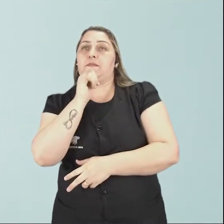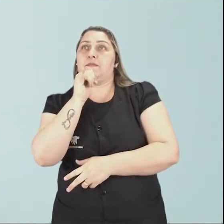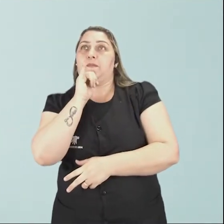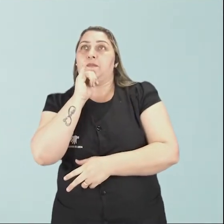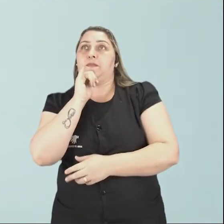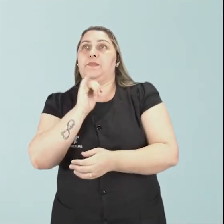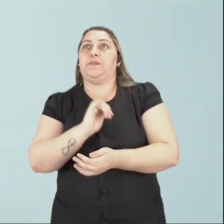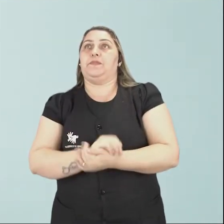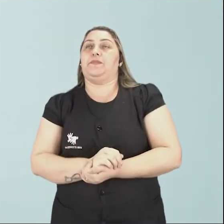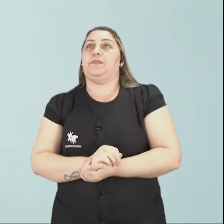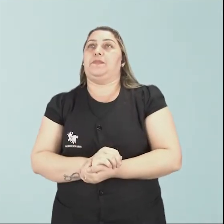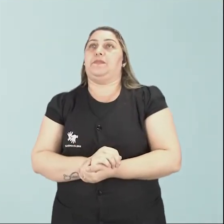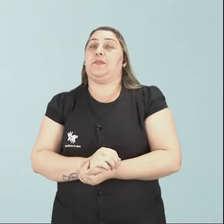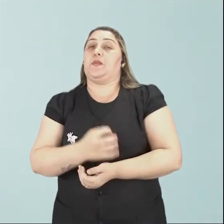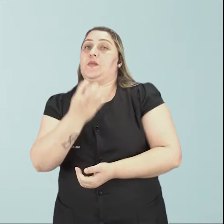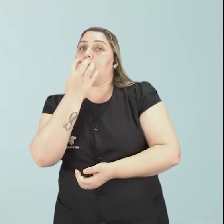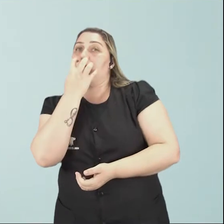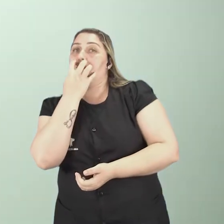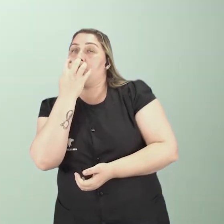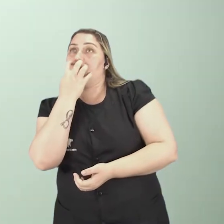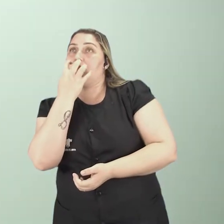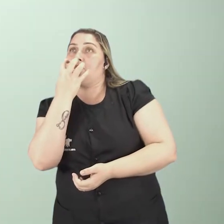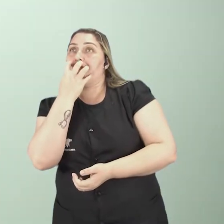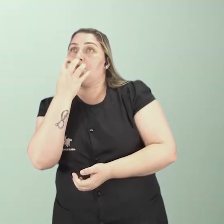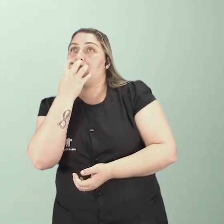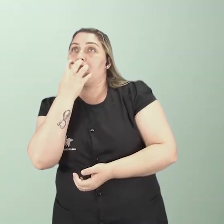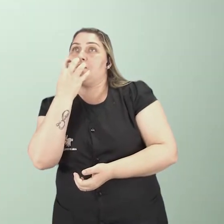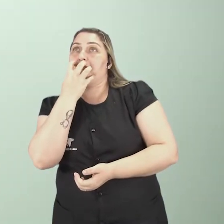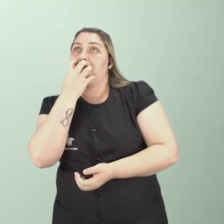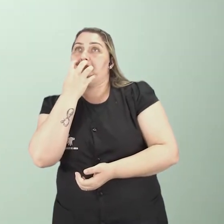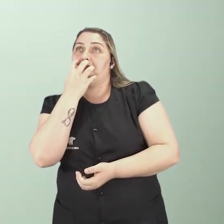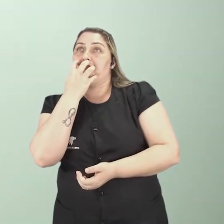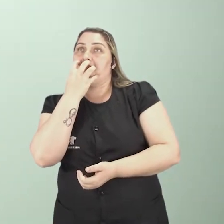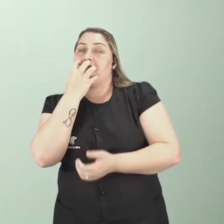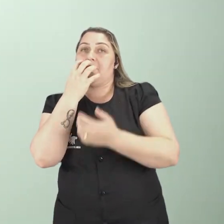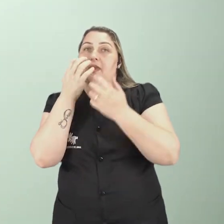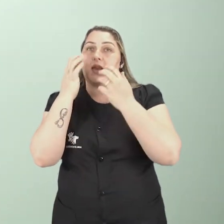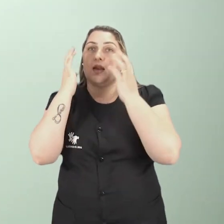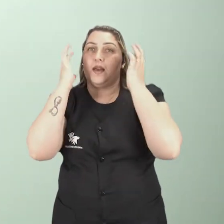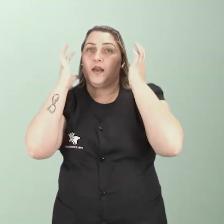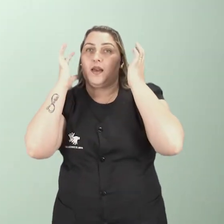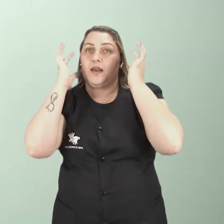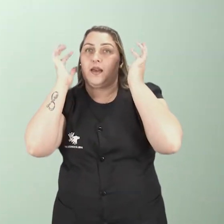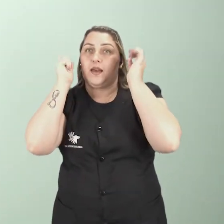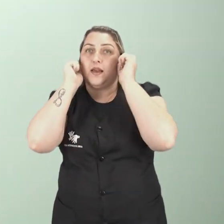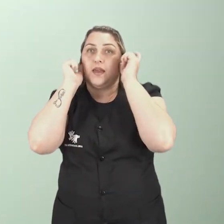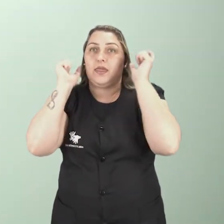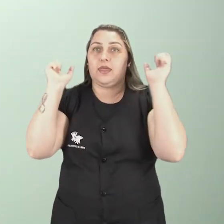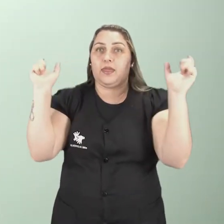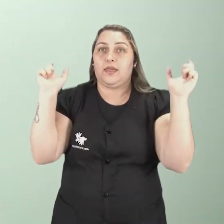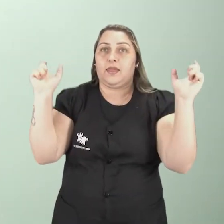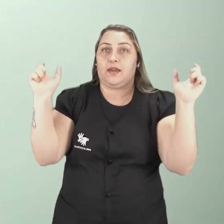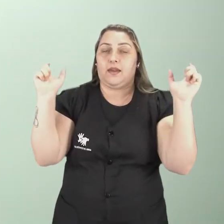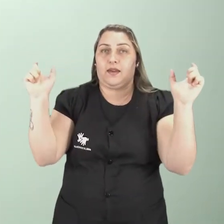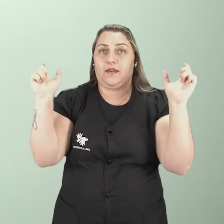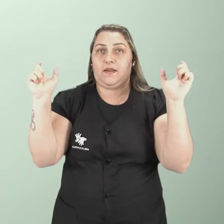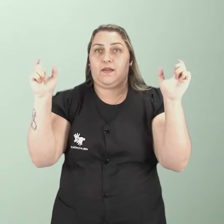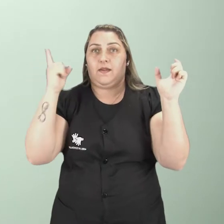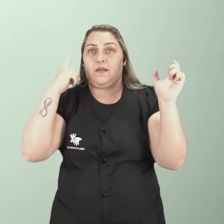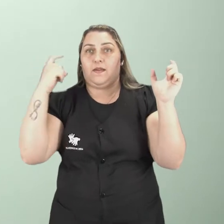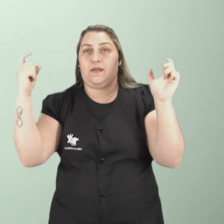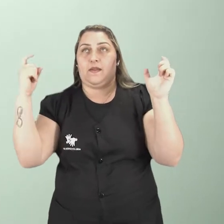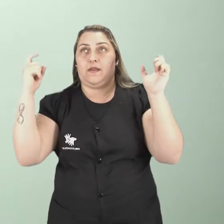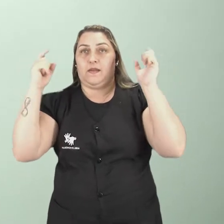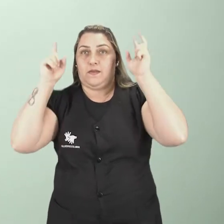o exemplo do cachorro, que quando ele está atento a algum barulho, as suas